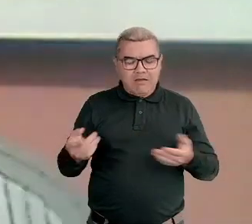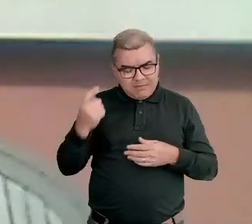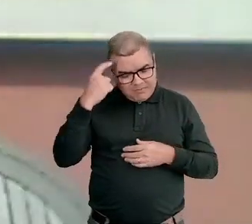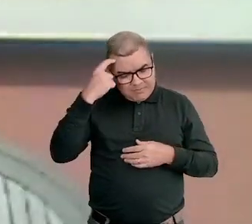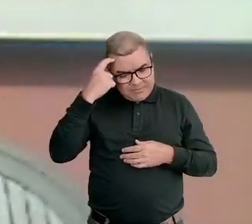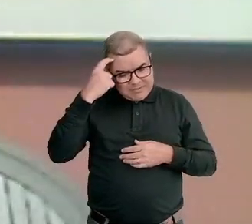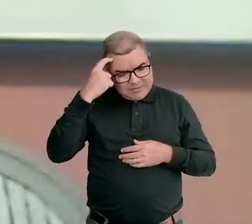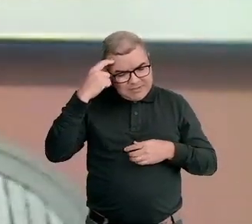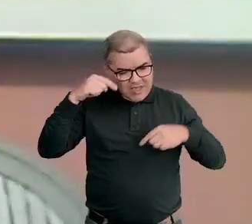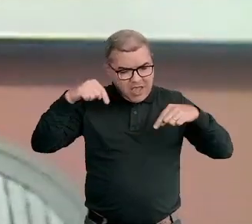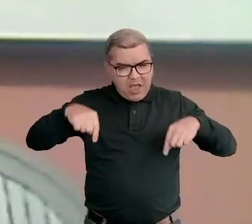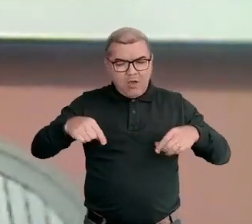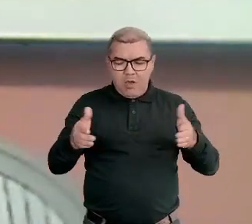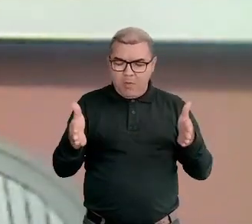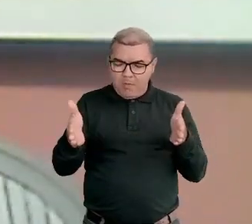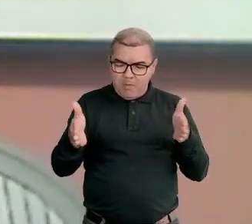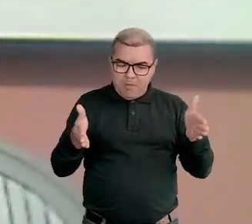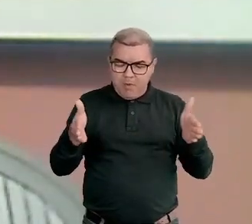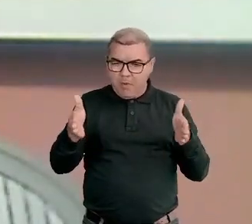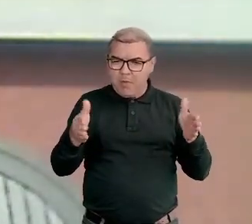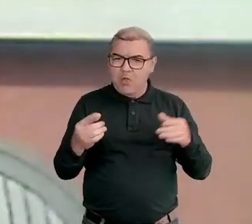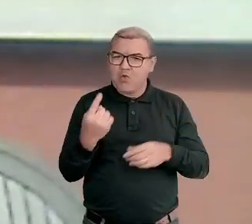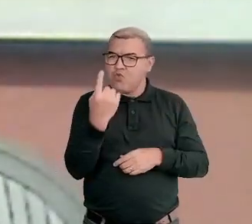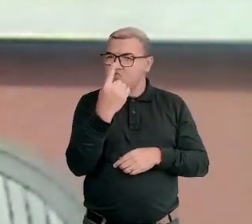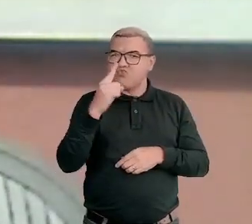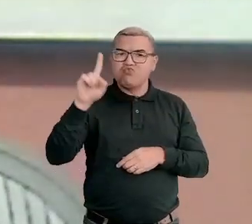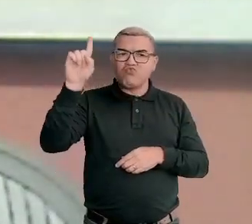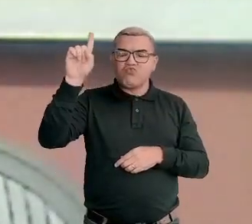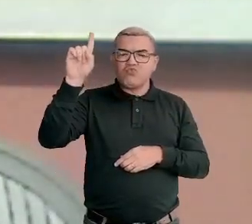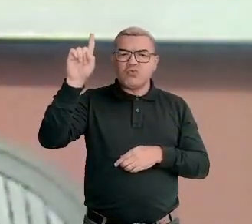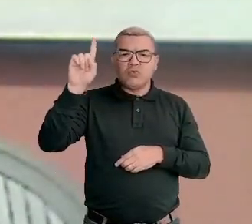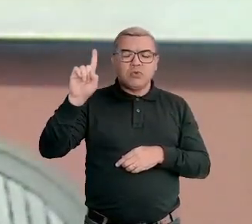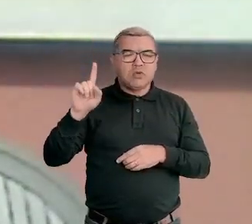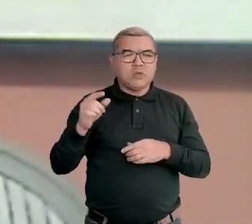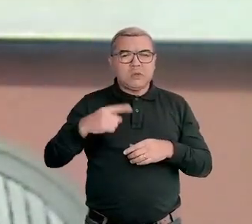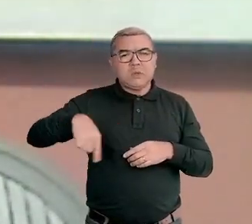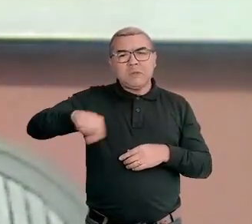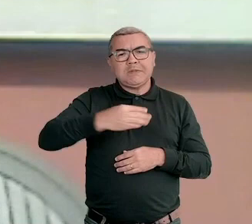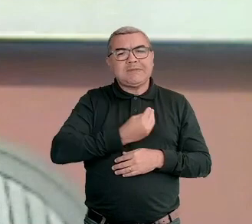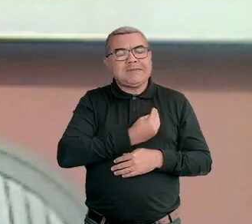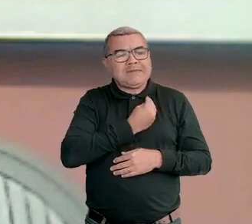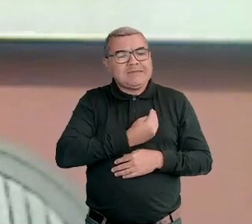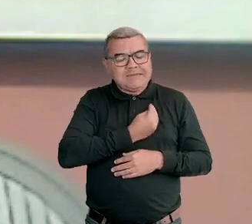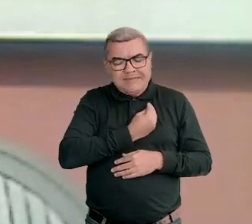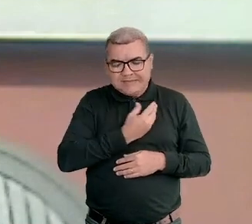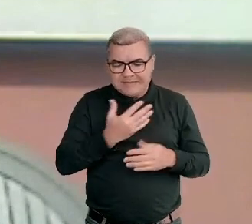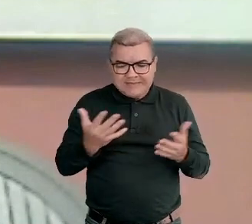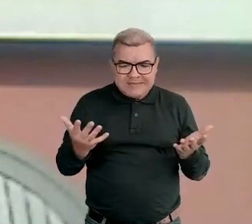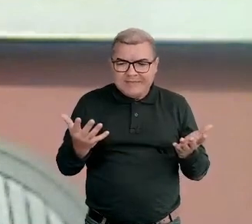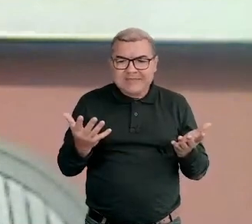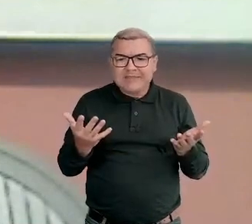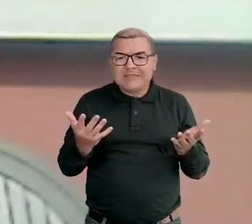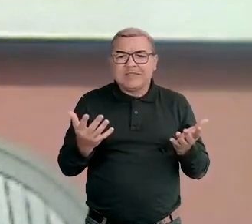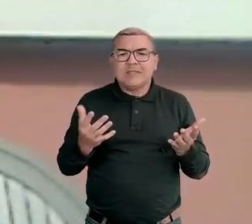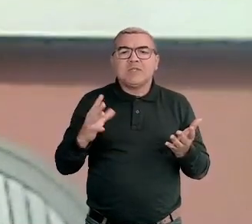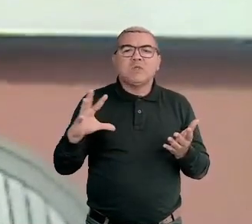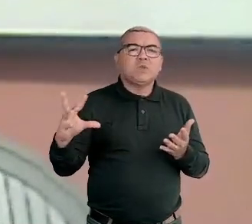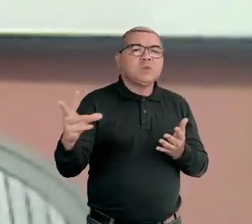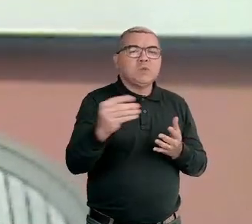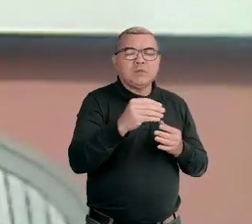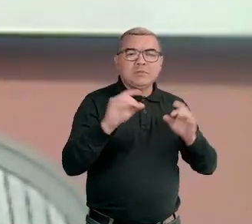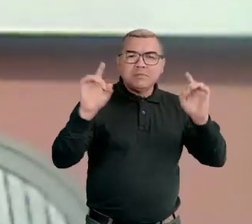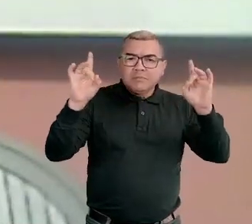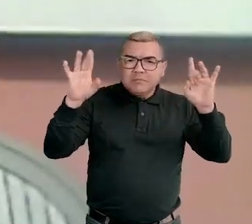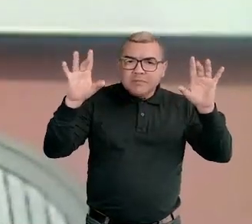momento tão singular que nós estamos vivendo em nossas vidas, né? E eu diria que a gente tem